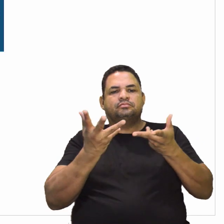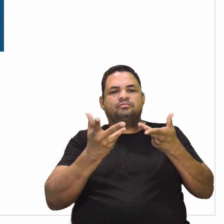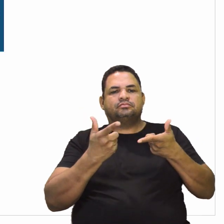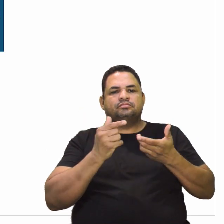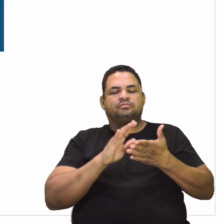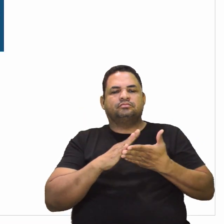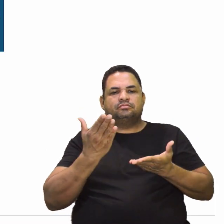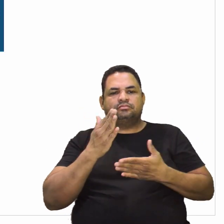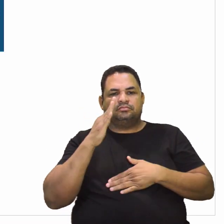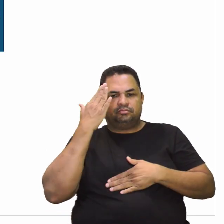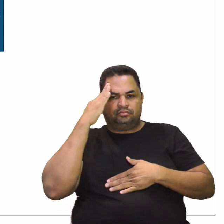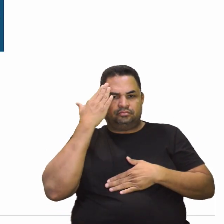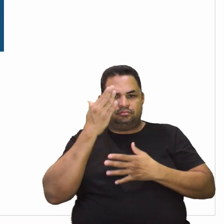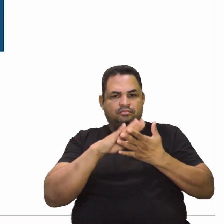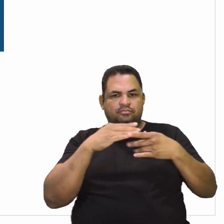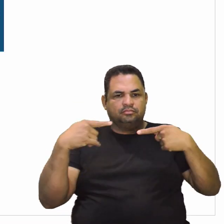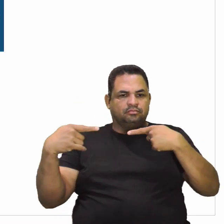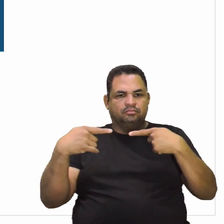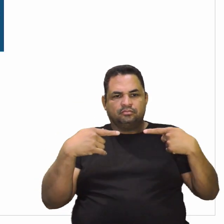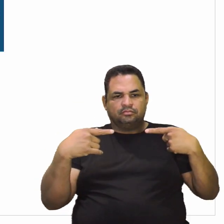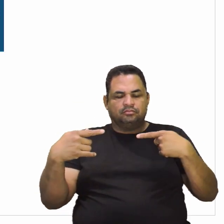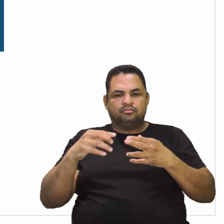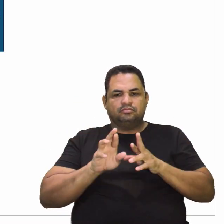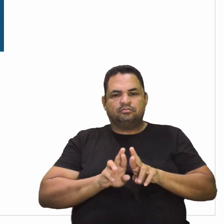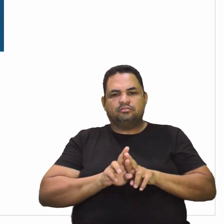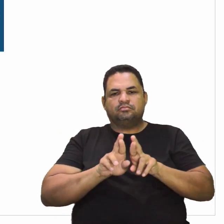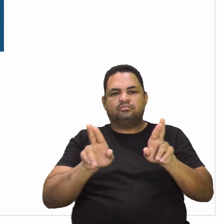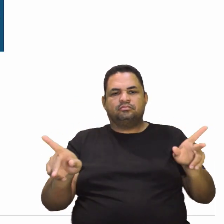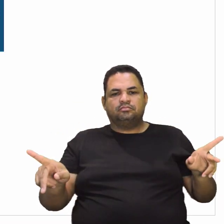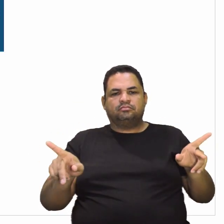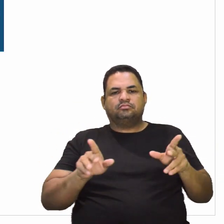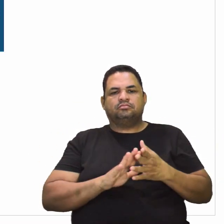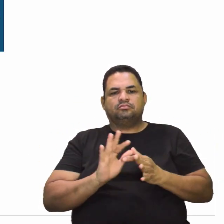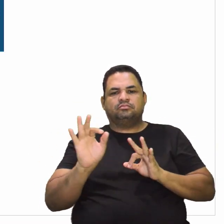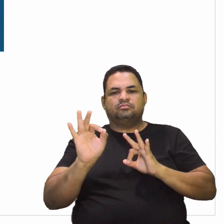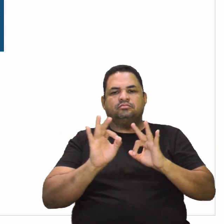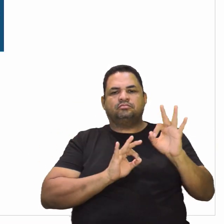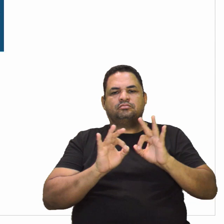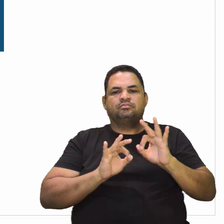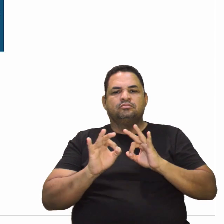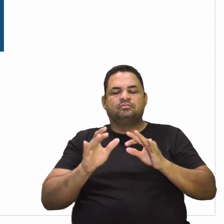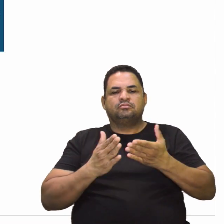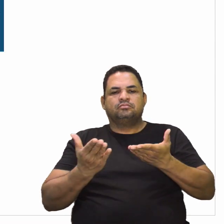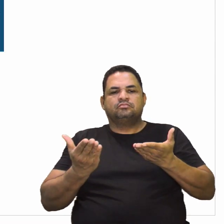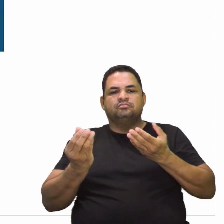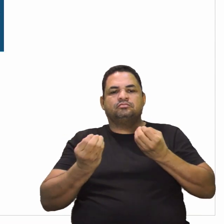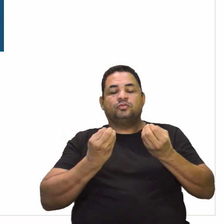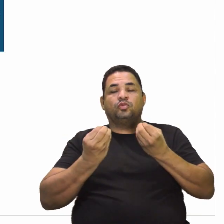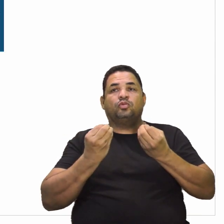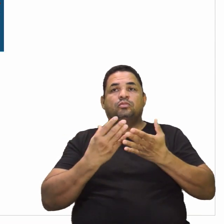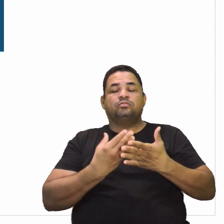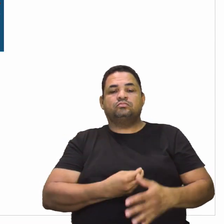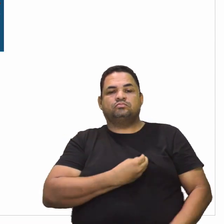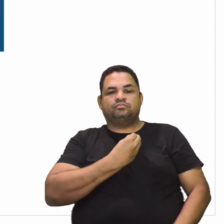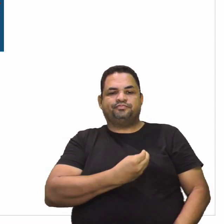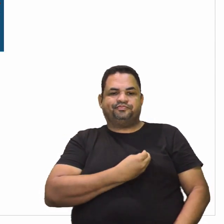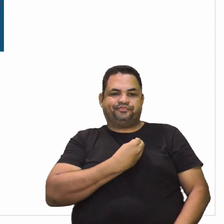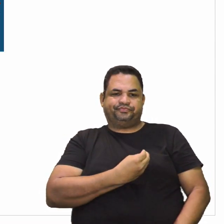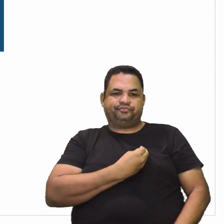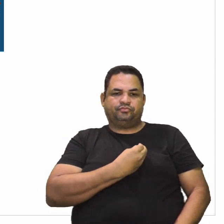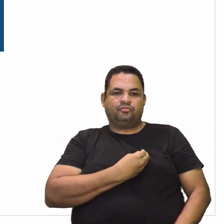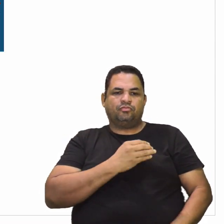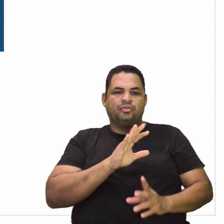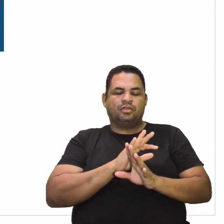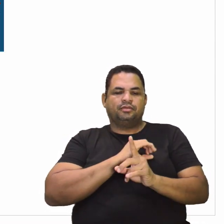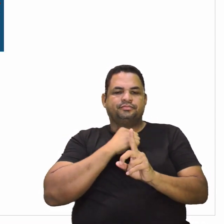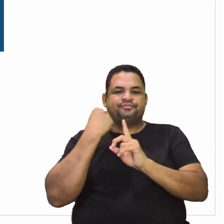tu tens que compreender e também relacionar as diferentes formas de